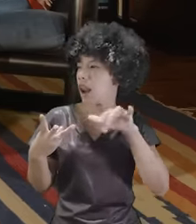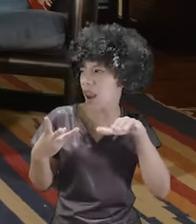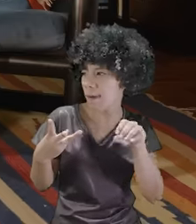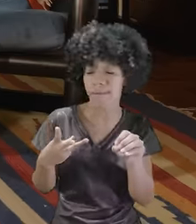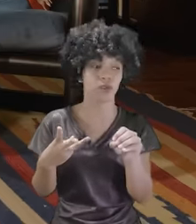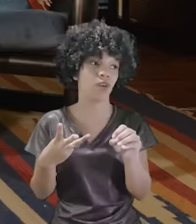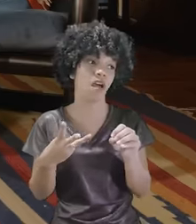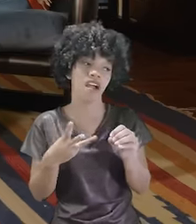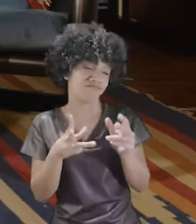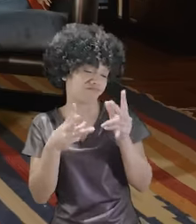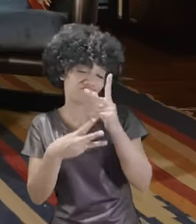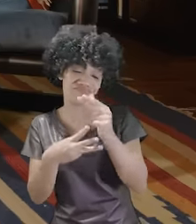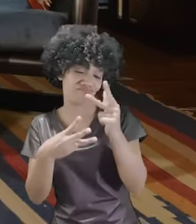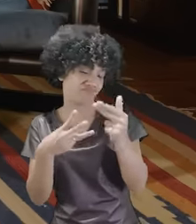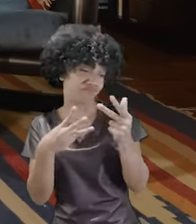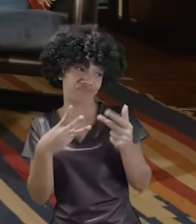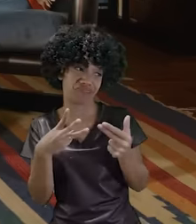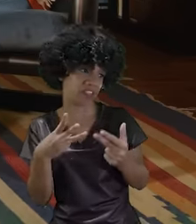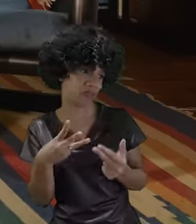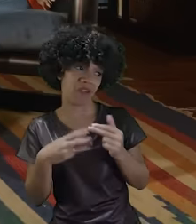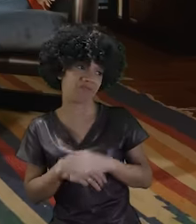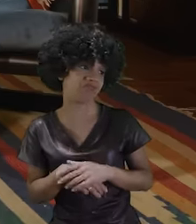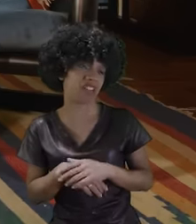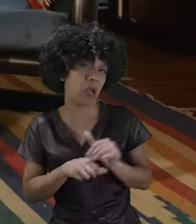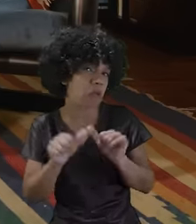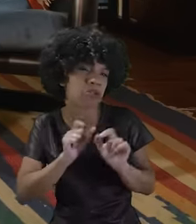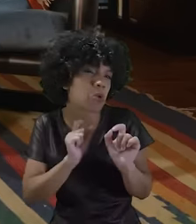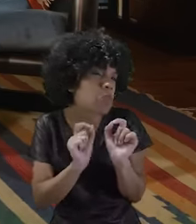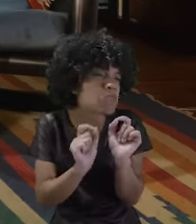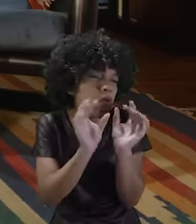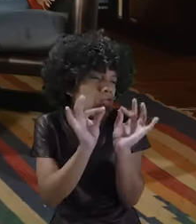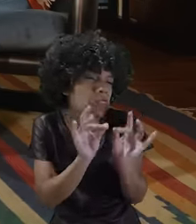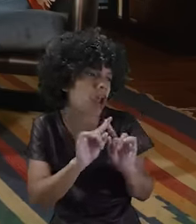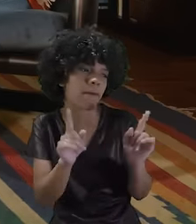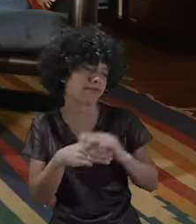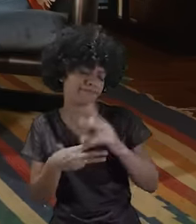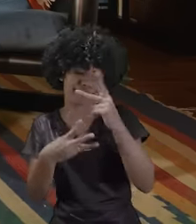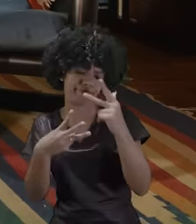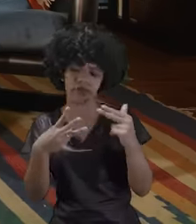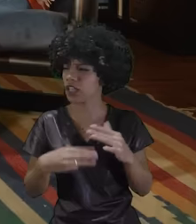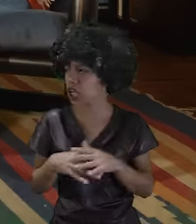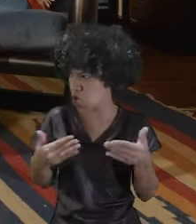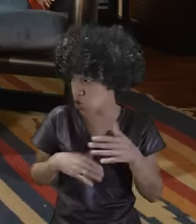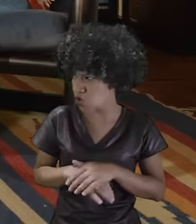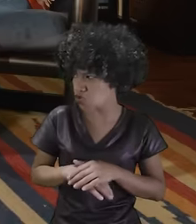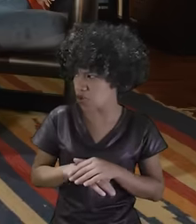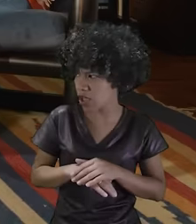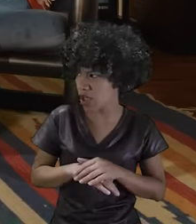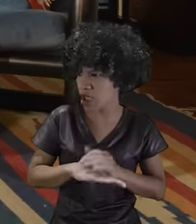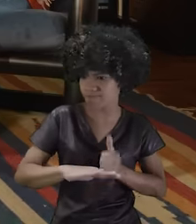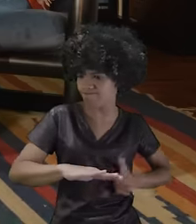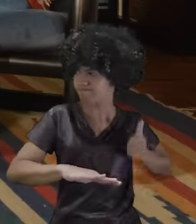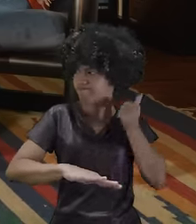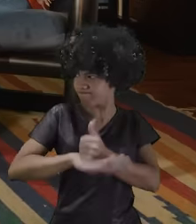Marcelo é só mudam não é mais mesma coisa mesmo pensamento entende e eles hoje Eles tomam posse do governo seria